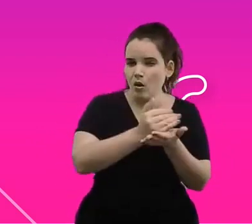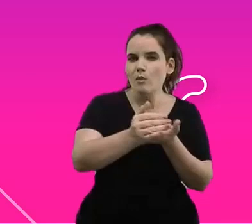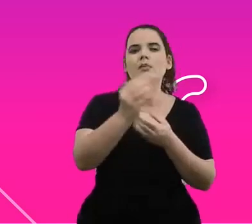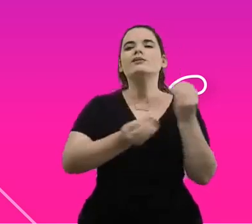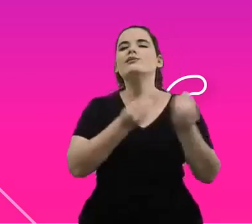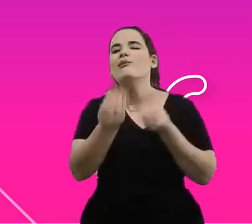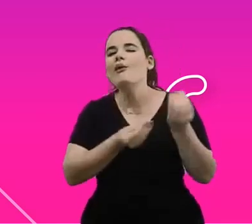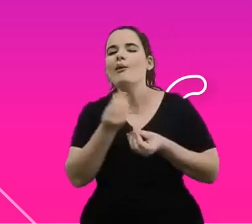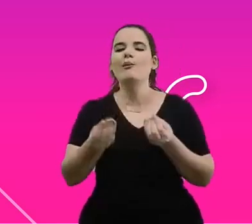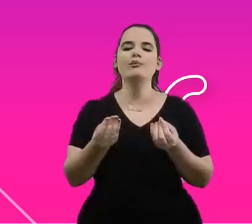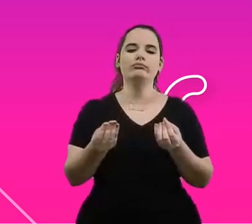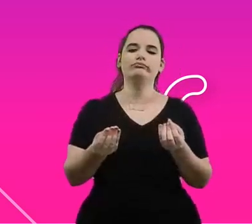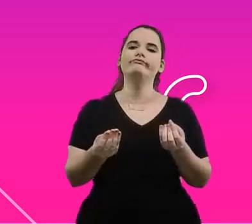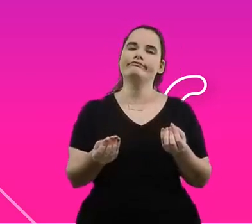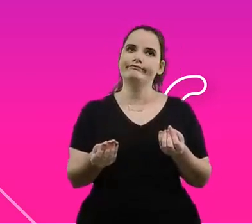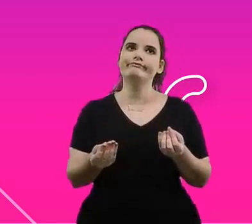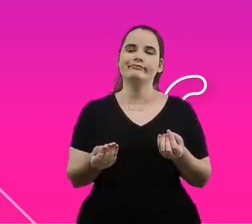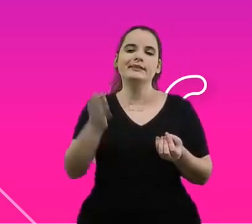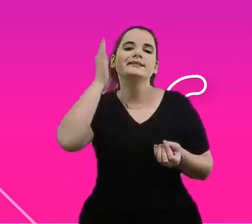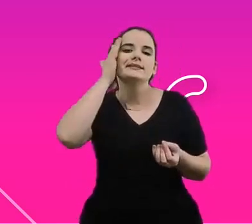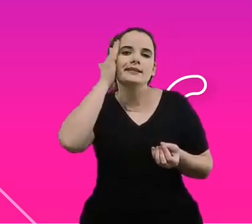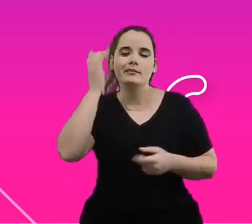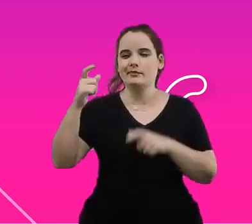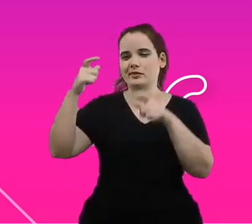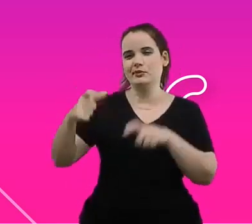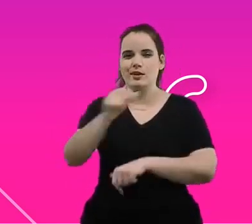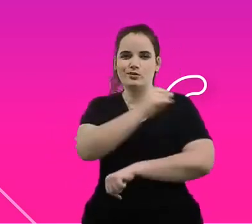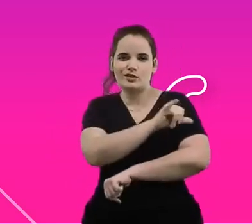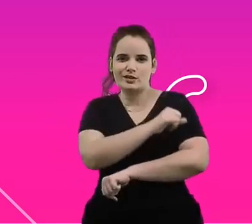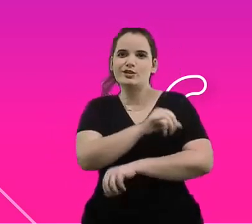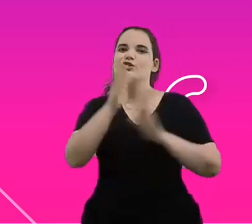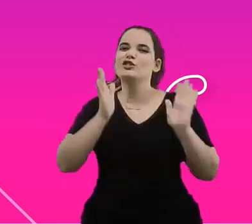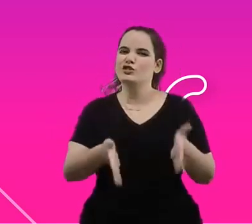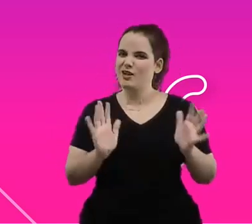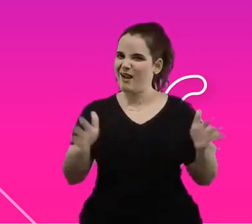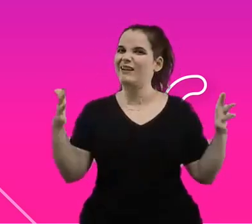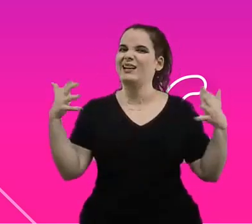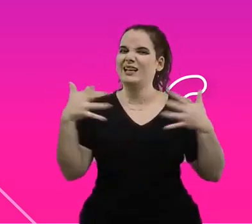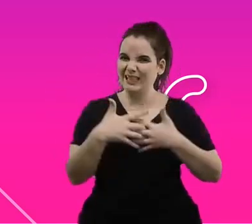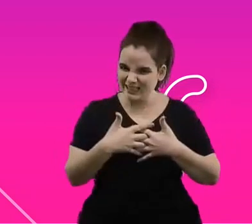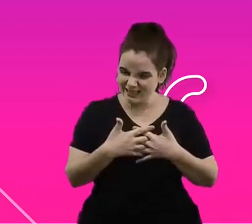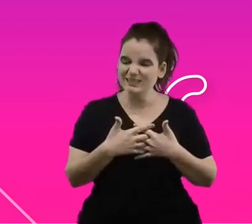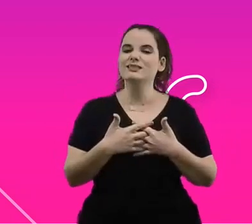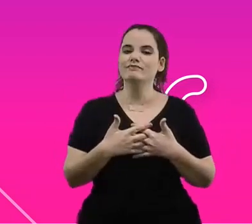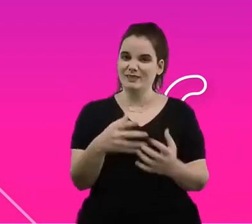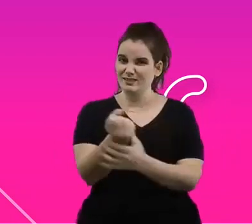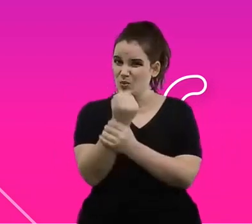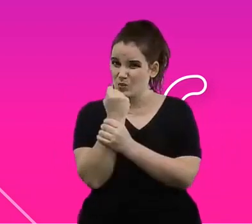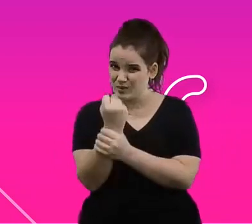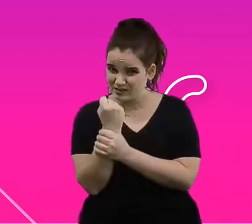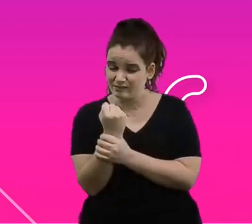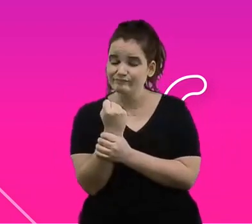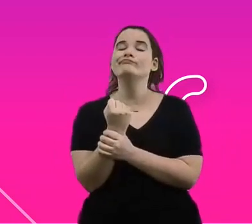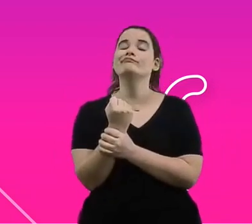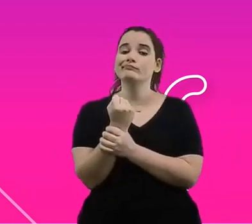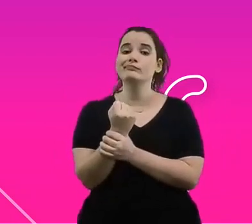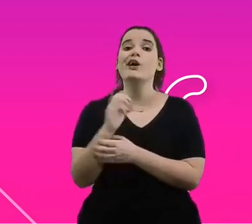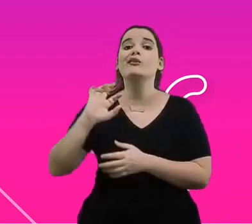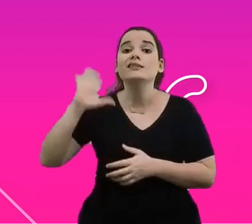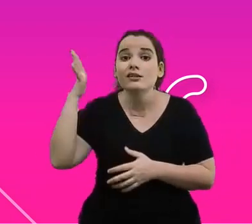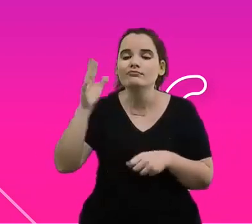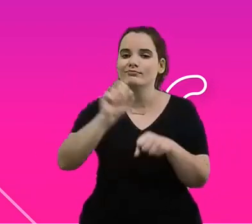estava passando por uma crise, o Rio de Janeiro, uma crise fiscal, uma crise de segurança. Veio a pandemia e foi o tema